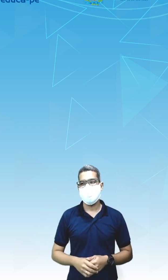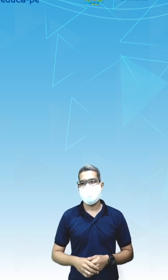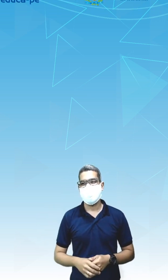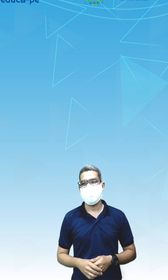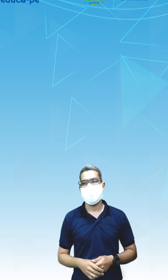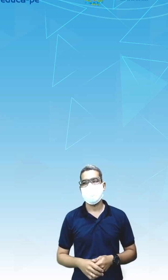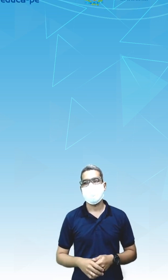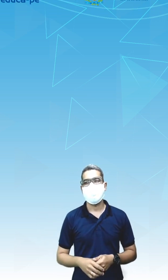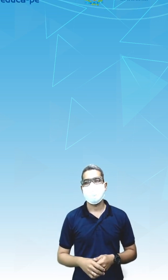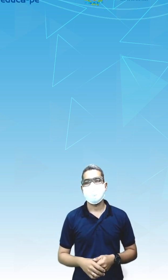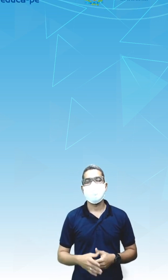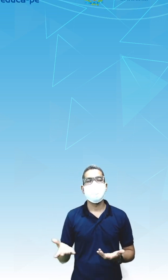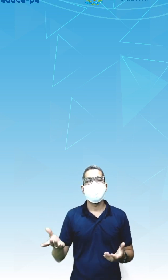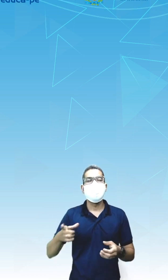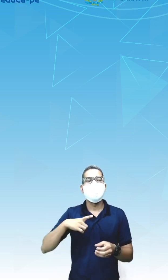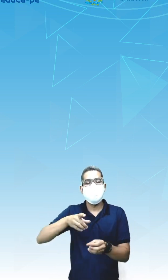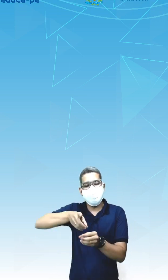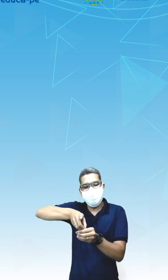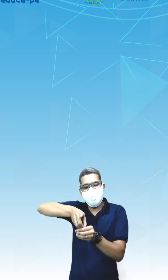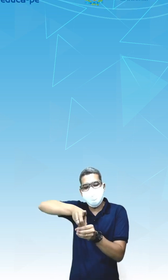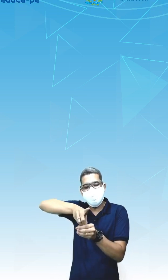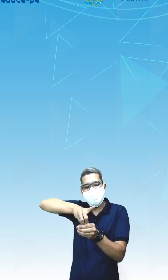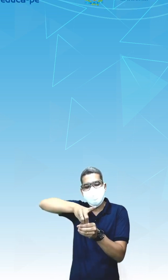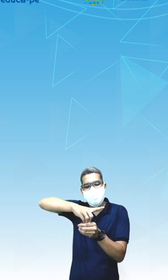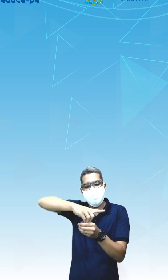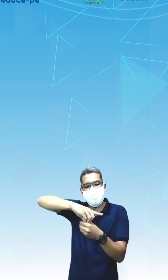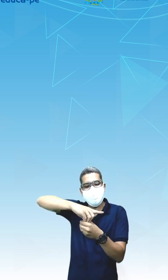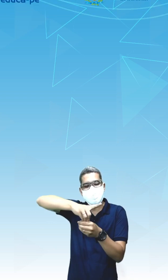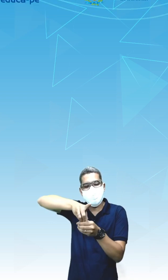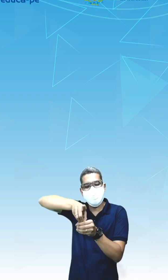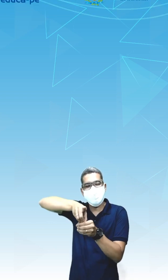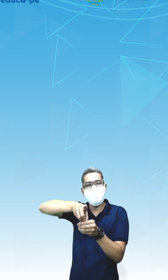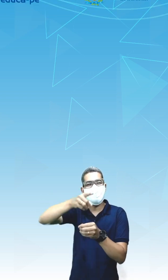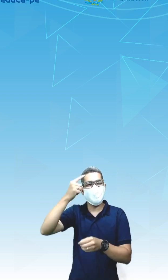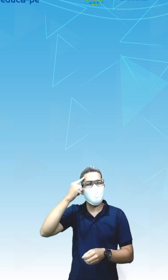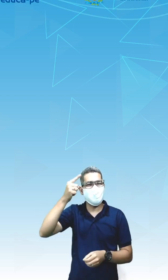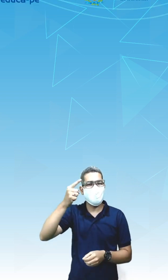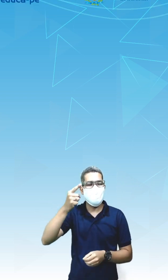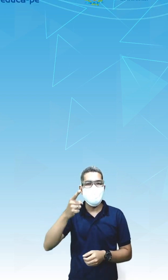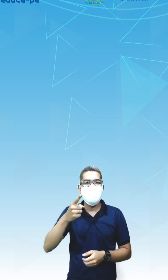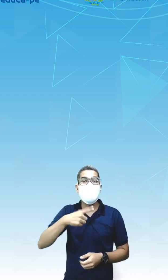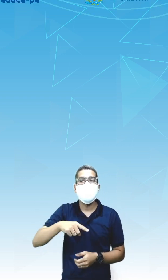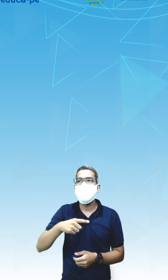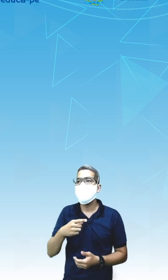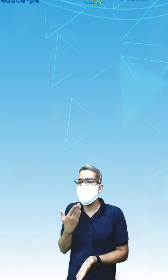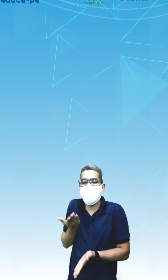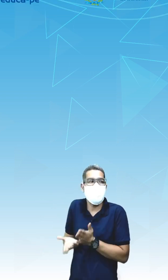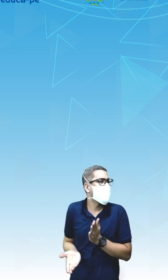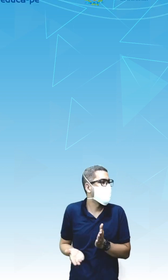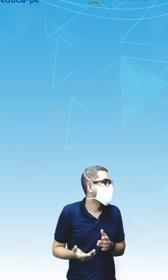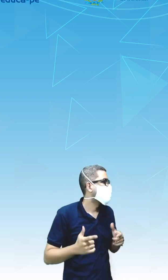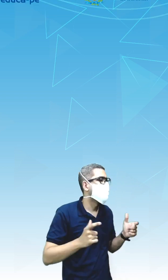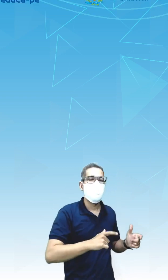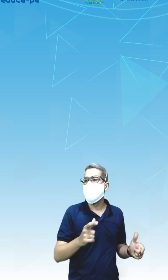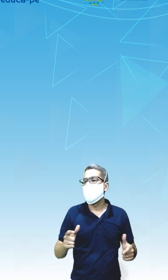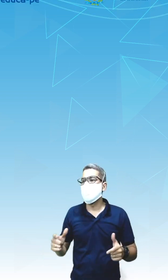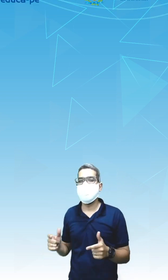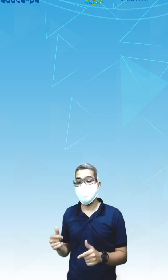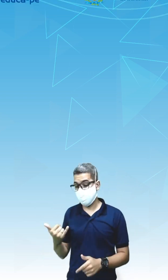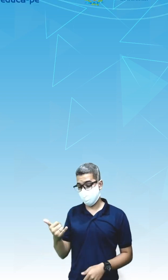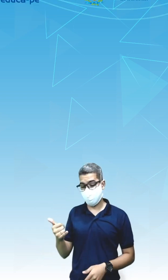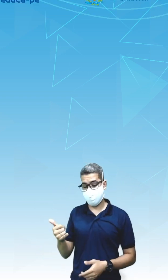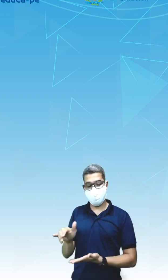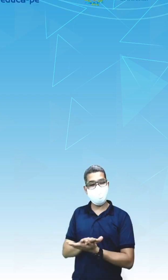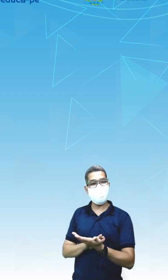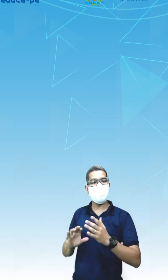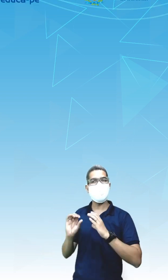Vamos para bússola. Bússola é aquela que quando a gente está perdido, professora, se a gente tiver celular, não tiver nada de